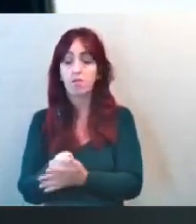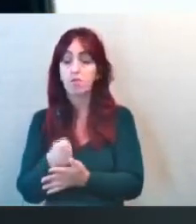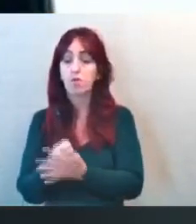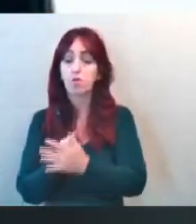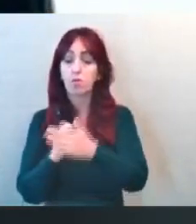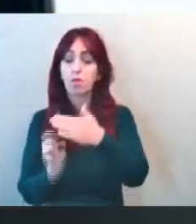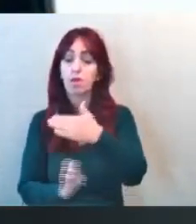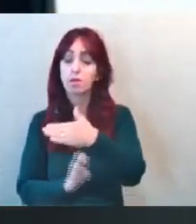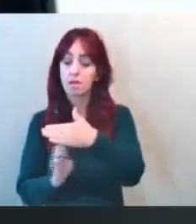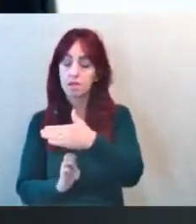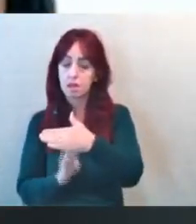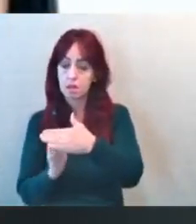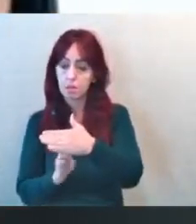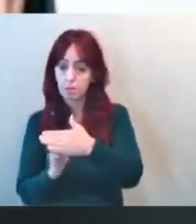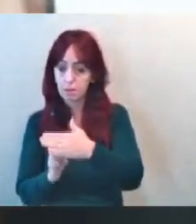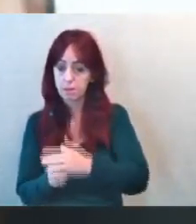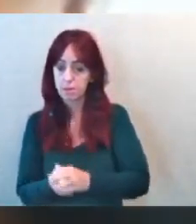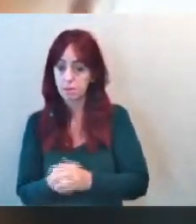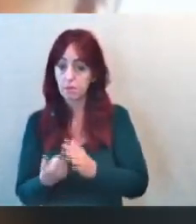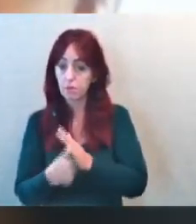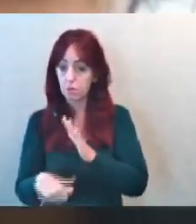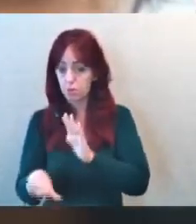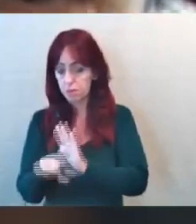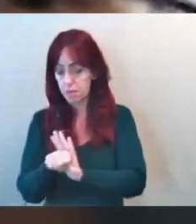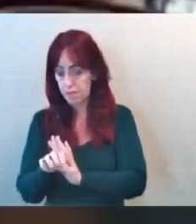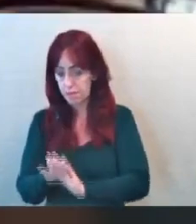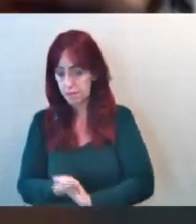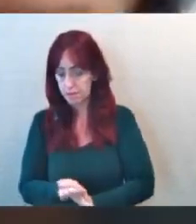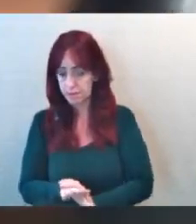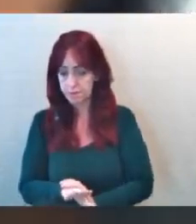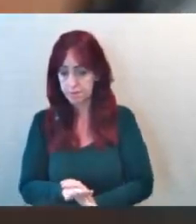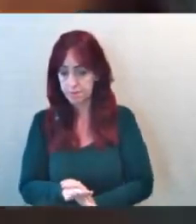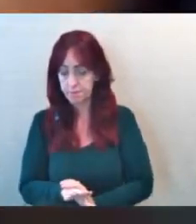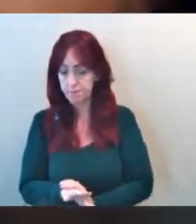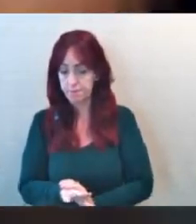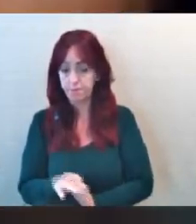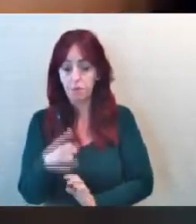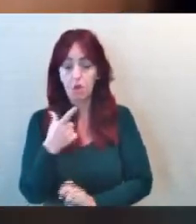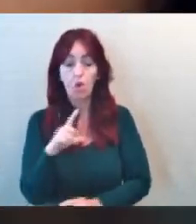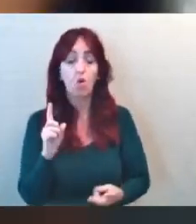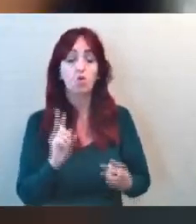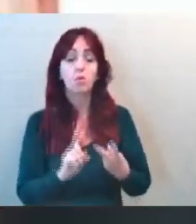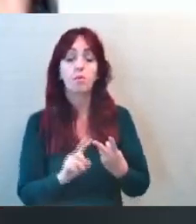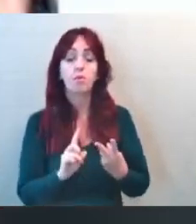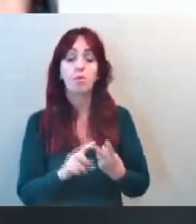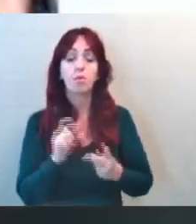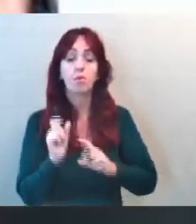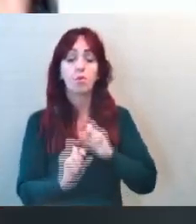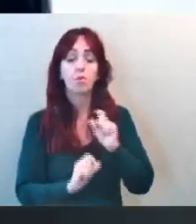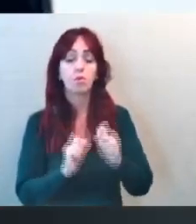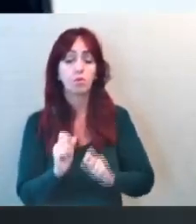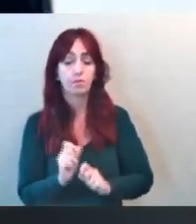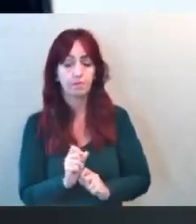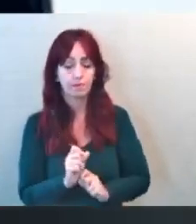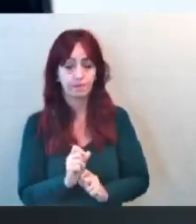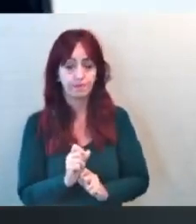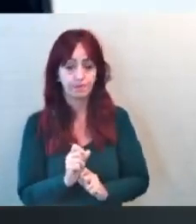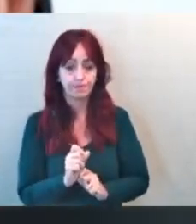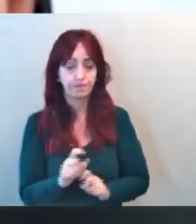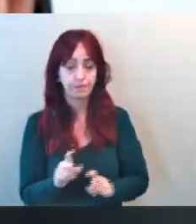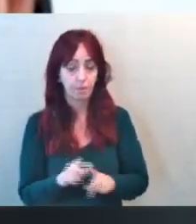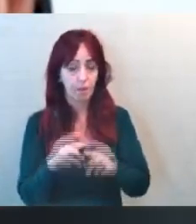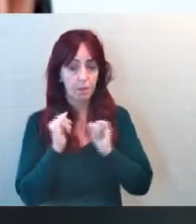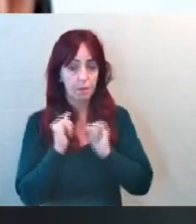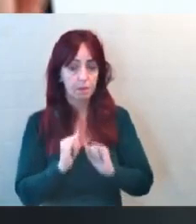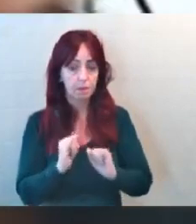das empresas que forem condenadas. Outro ponto também que eu gostaria de ressaltar,